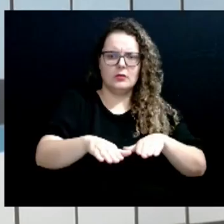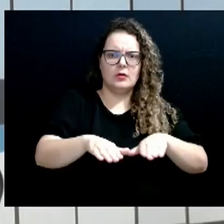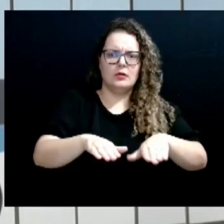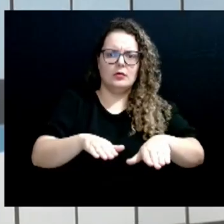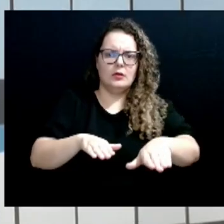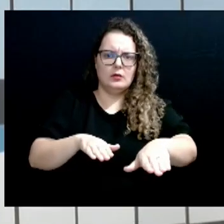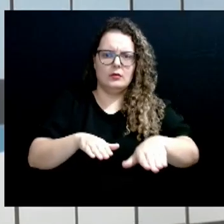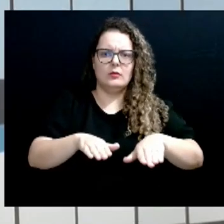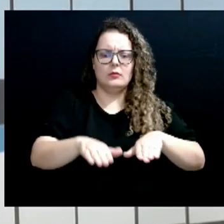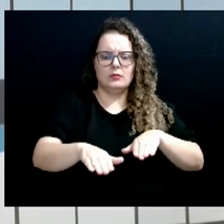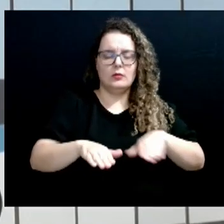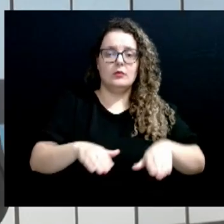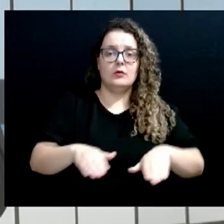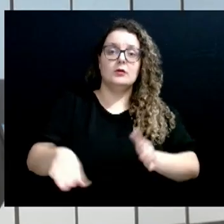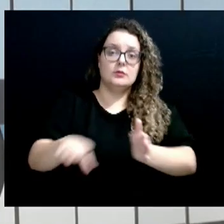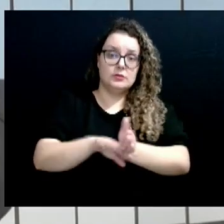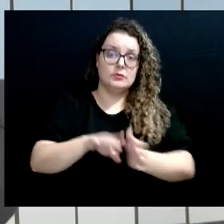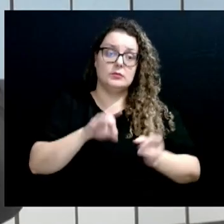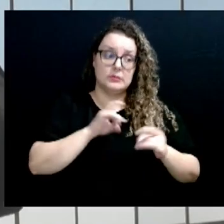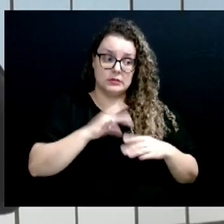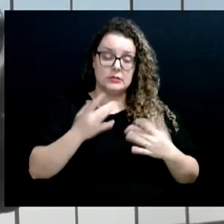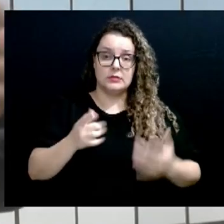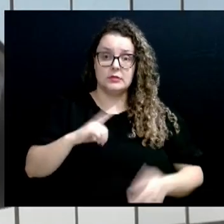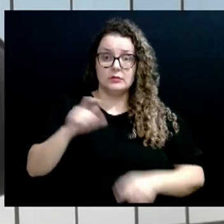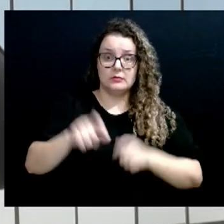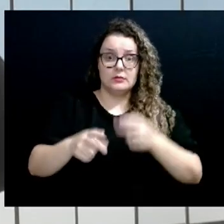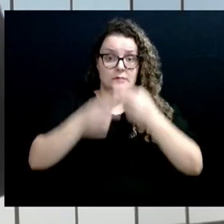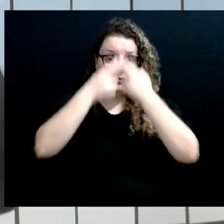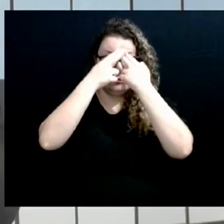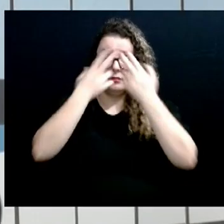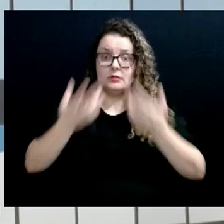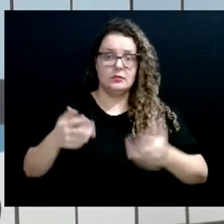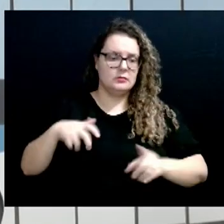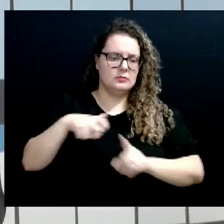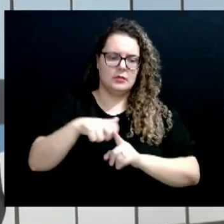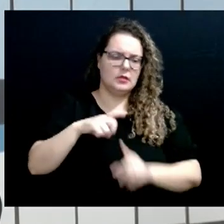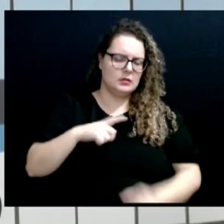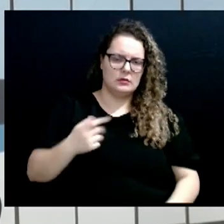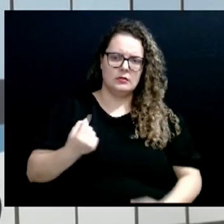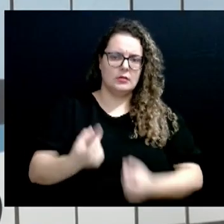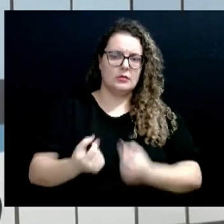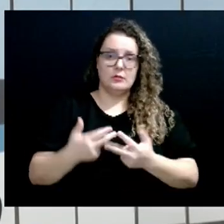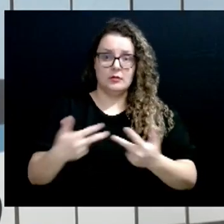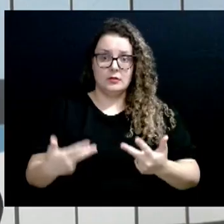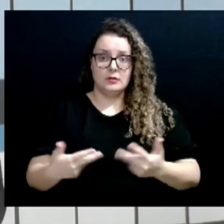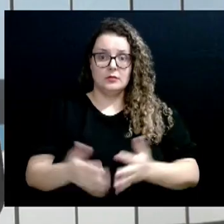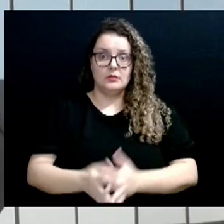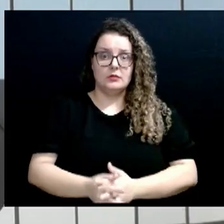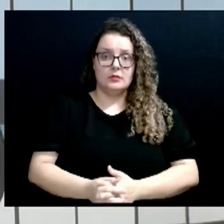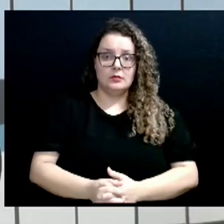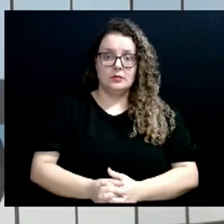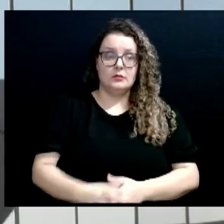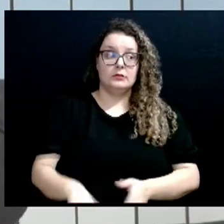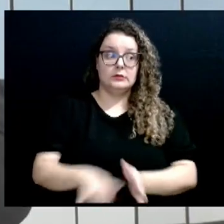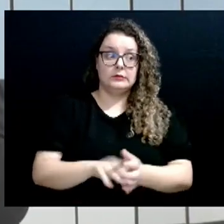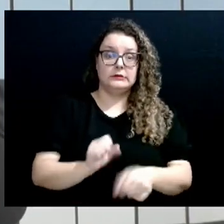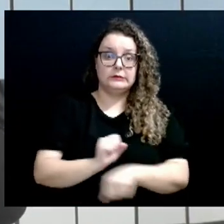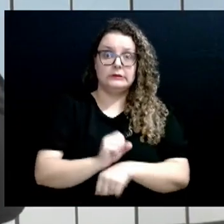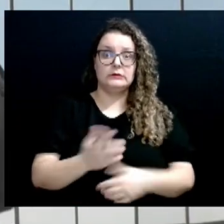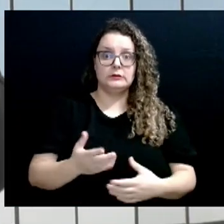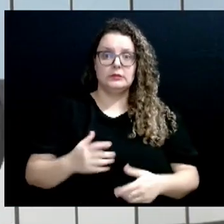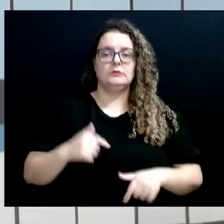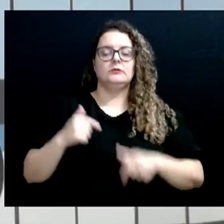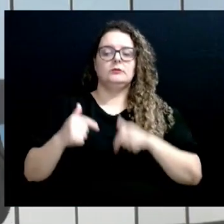com esse medo realmente. Tem gente que tem trauma até, já sofreu acidente, já teve algumas coisas, então a pessoa chega ali travada. Então tem todo um trabalho para você, né,